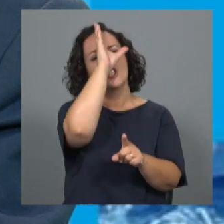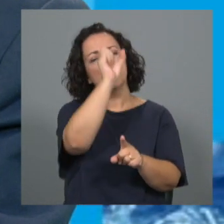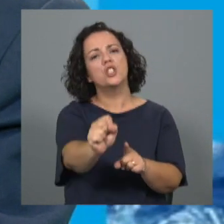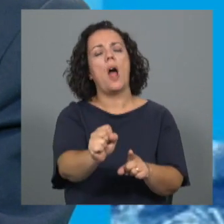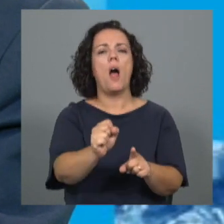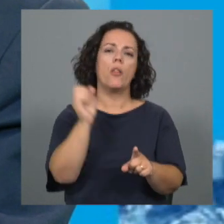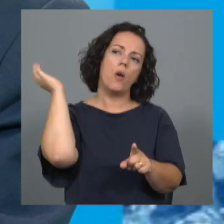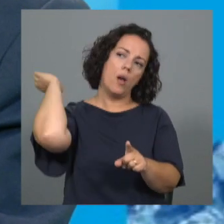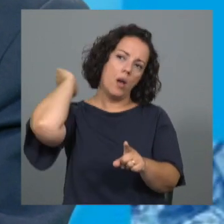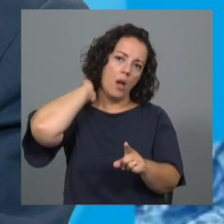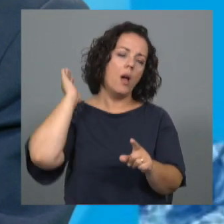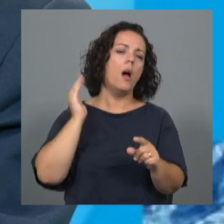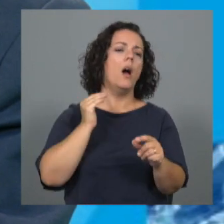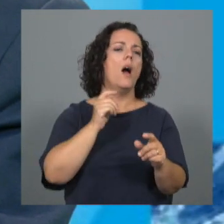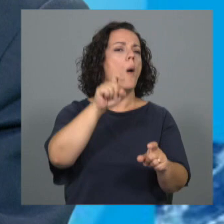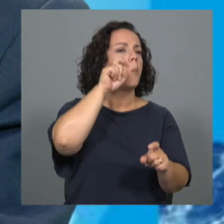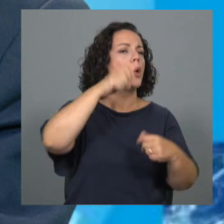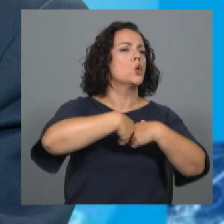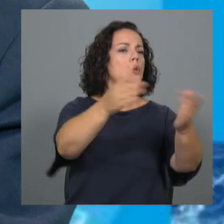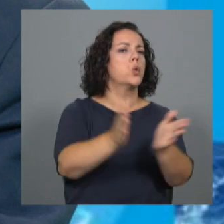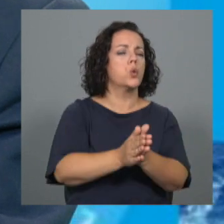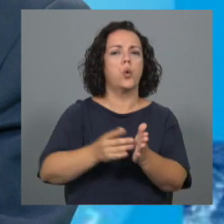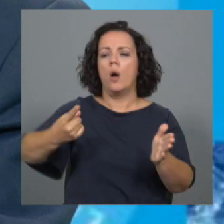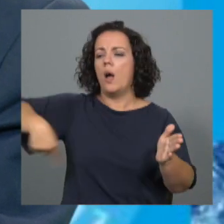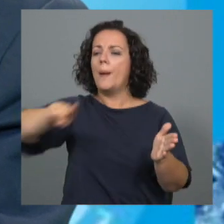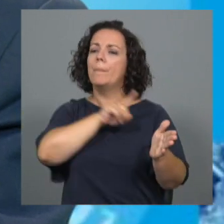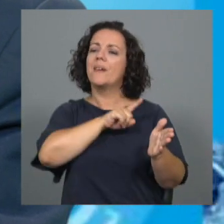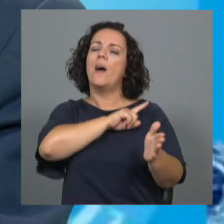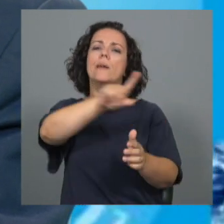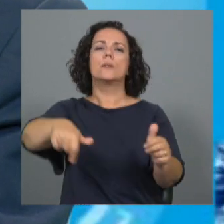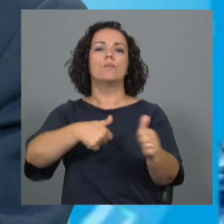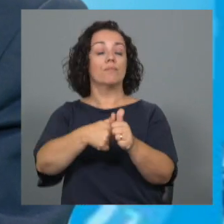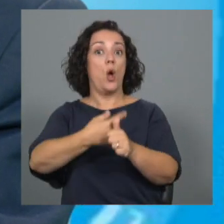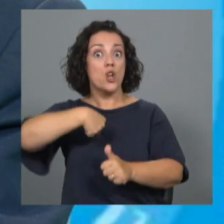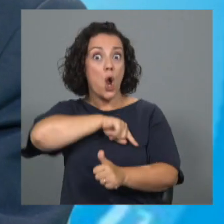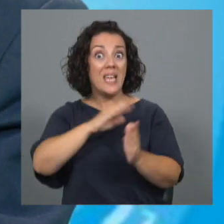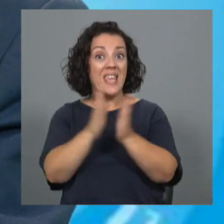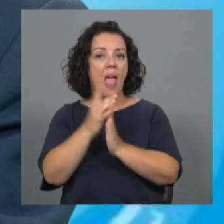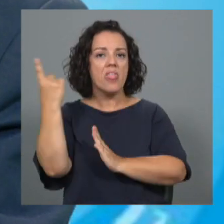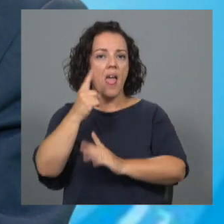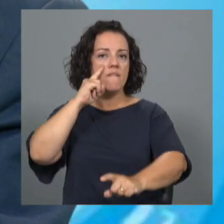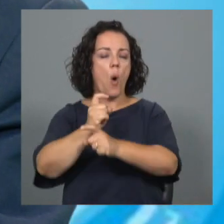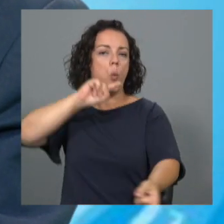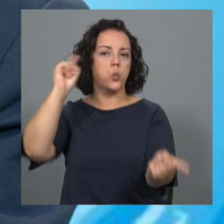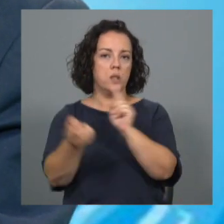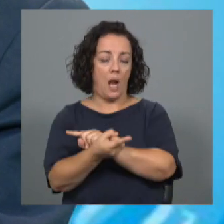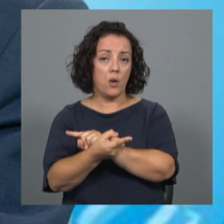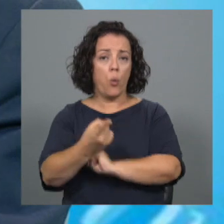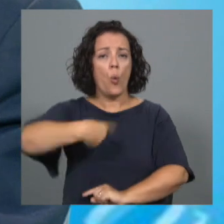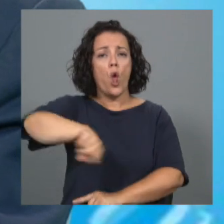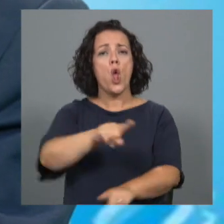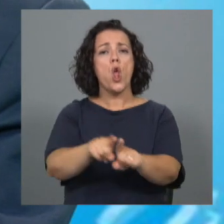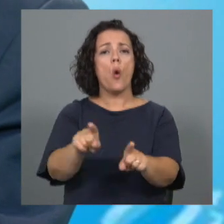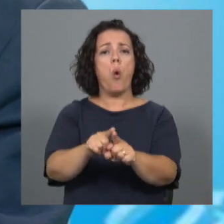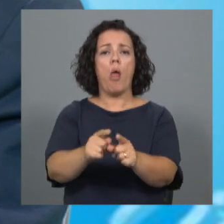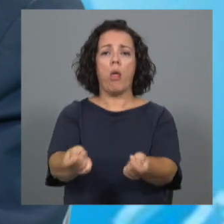privados são supletivos. E nós, como Igreja, devíamos defender precisamente o contrário. Isto é um atestado de minoridade a todos